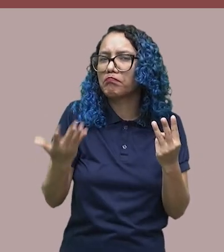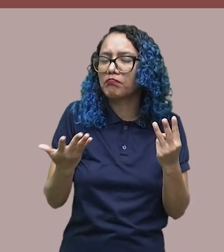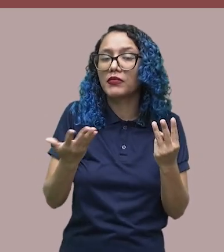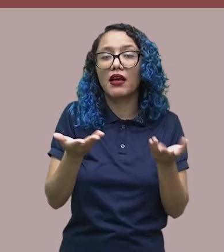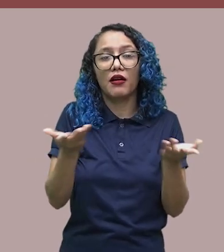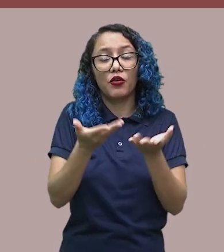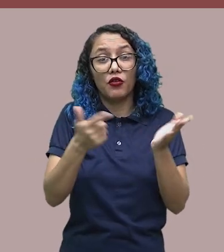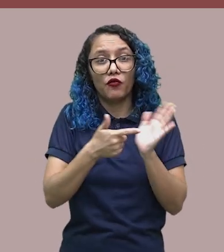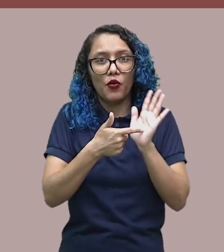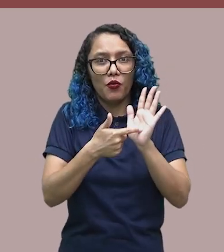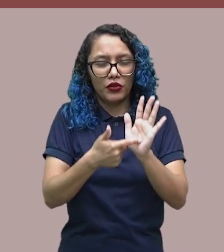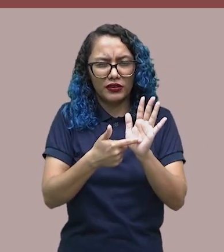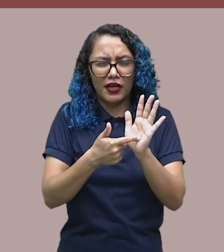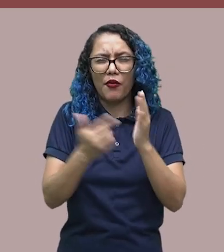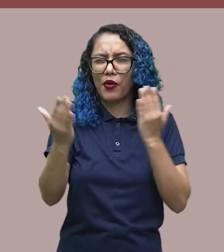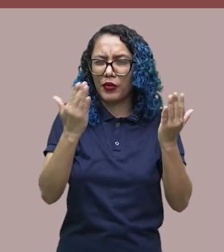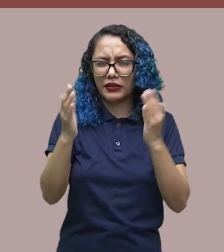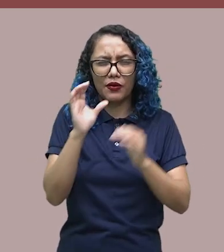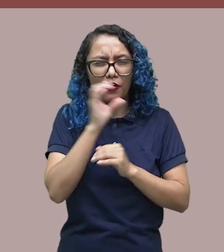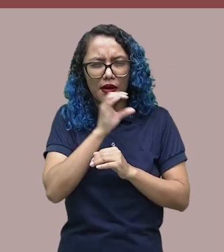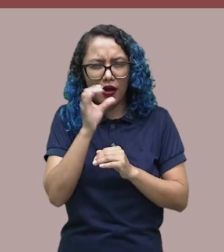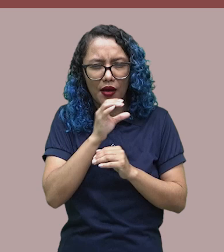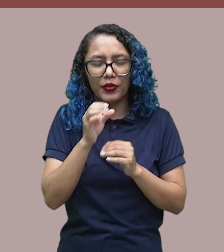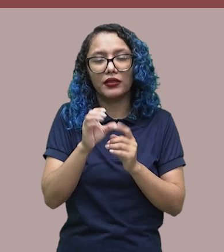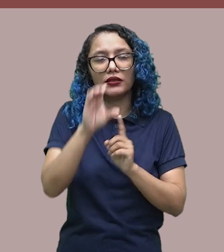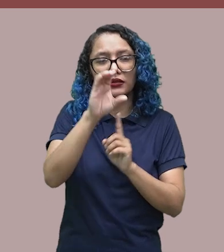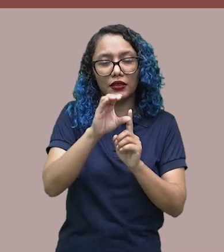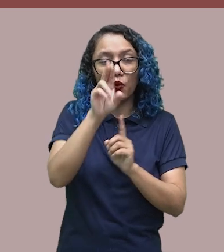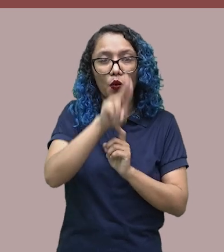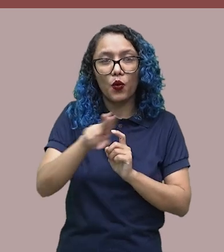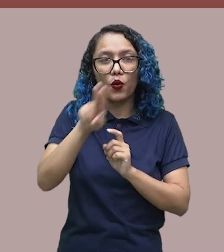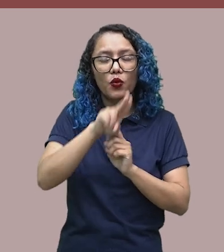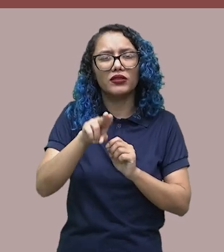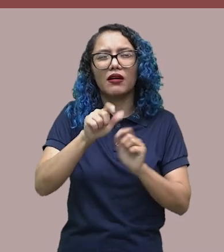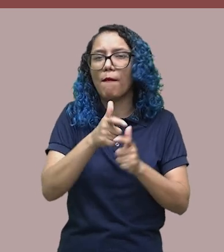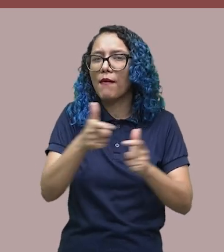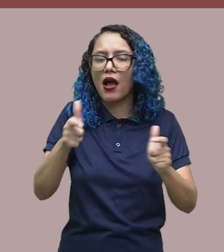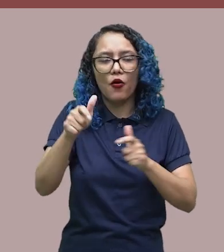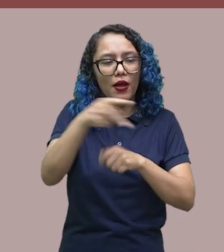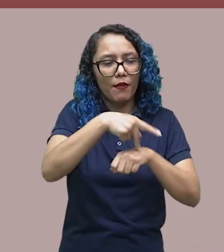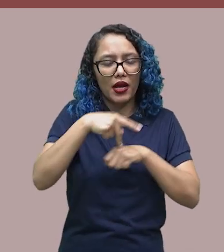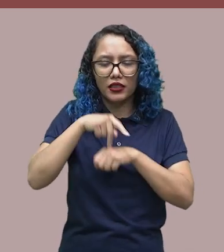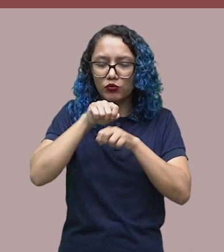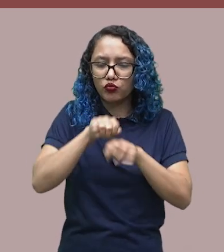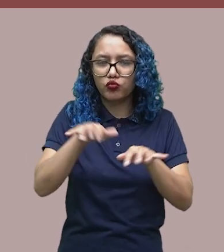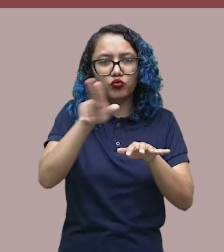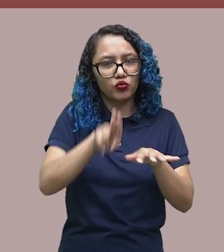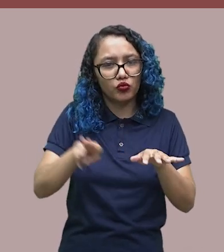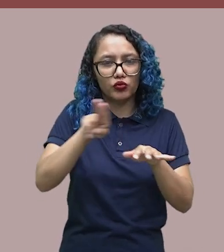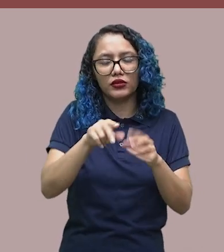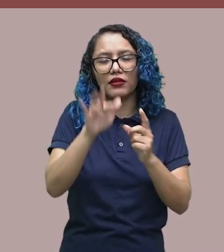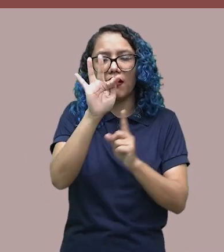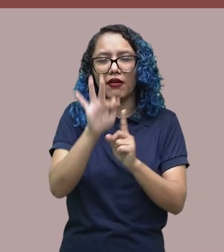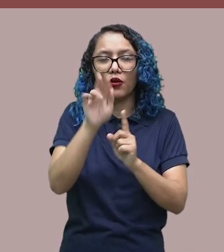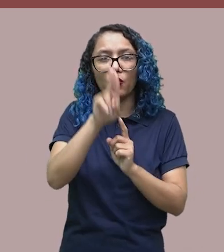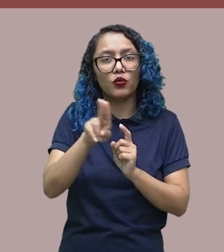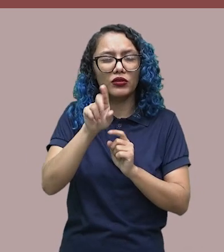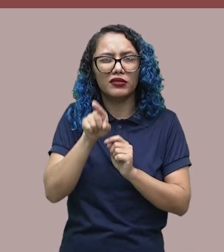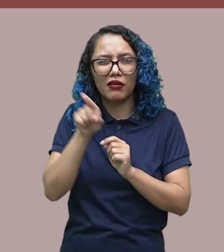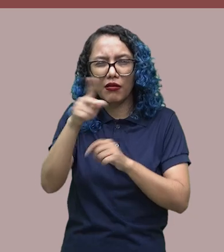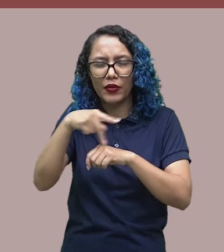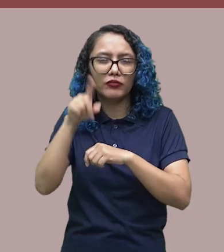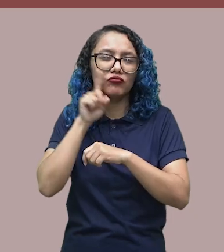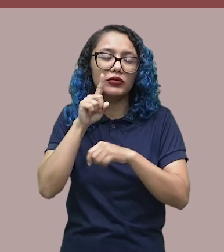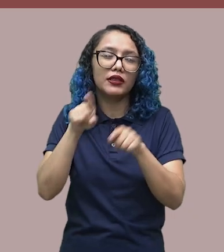Vamos fazer uma rápida comparação. Celsius, usada na maioria dos países. Fahrenheit, usada nos